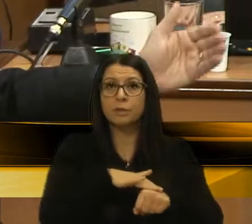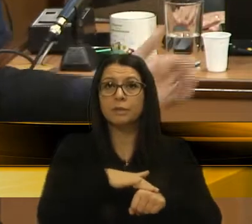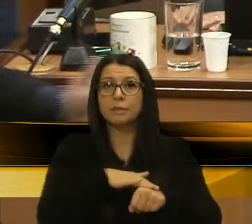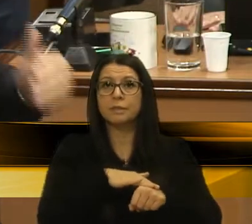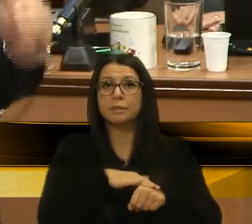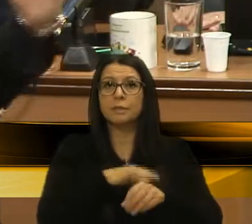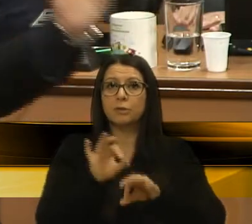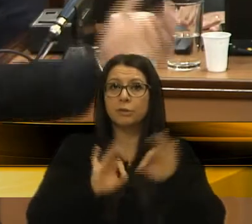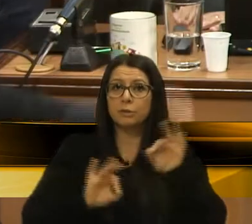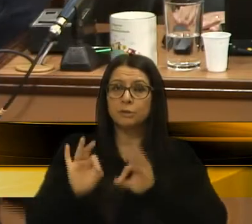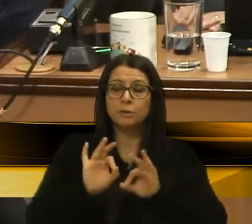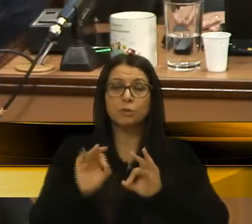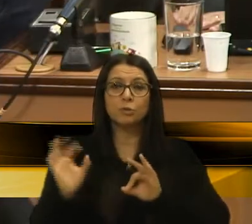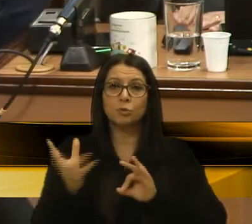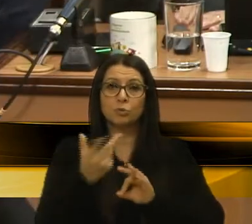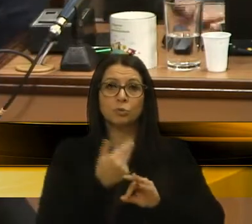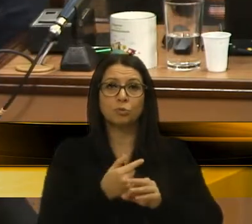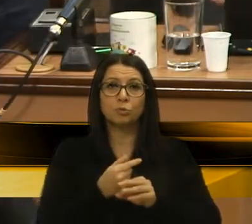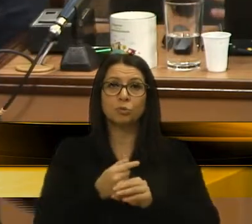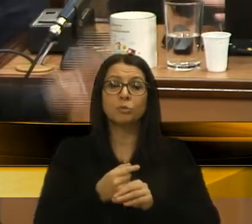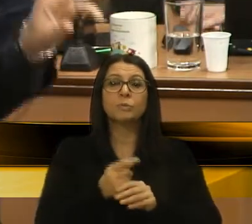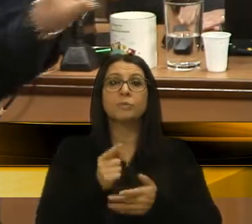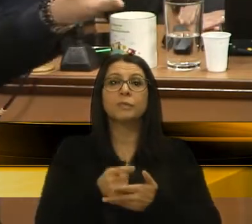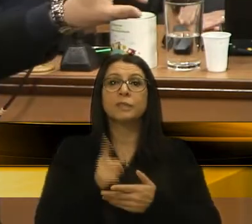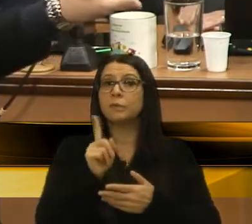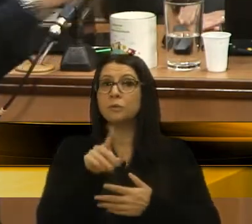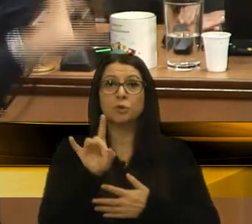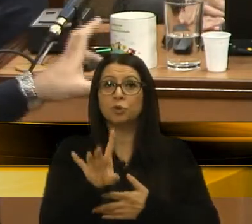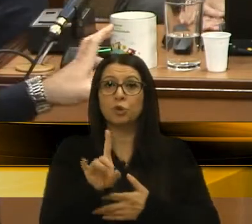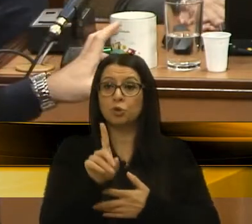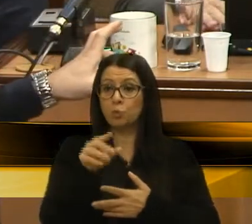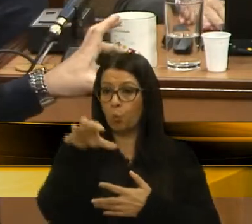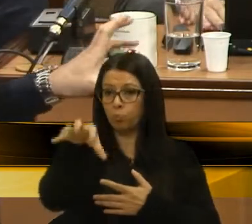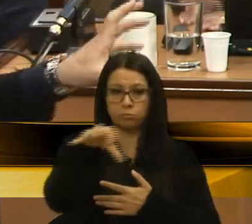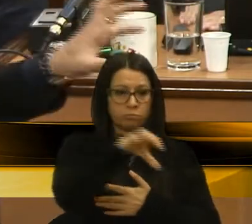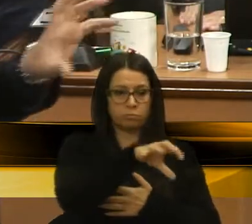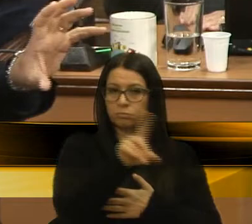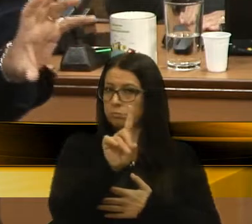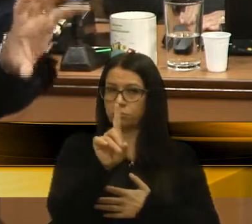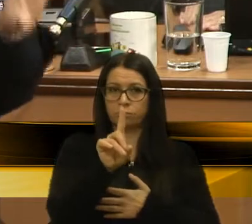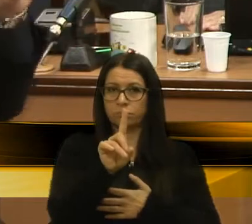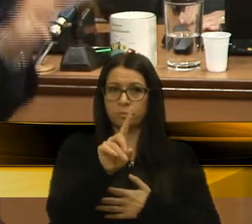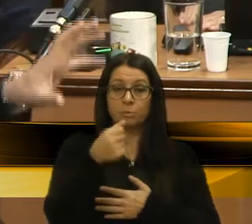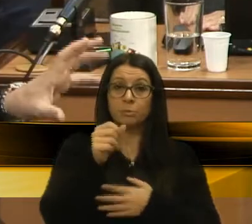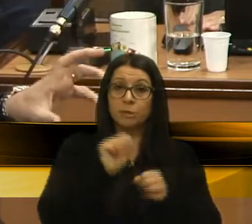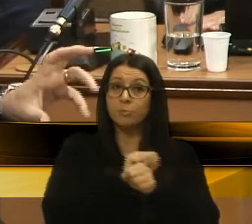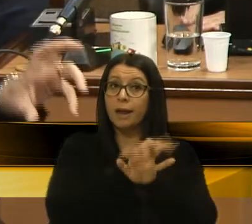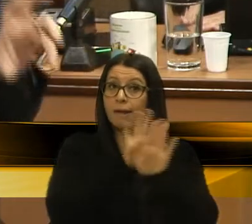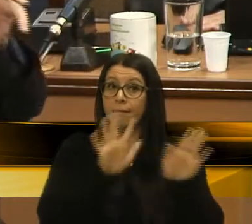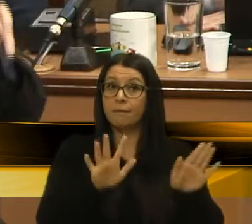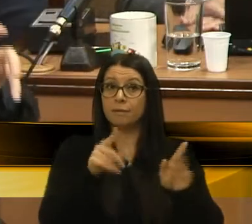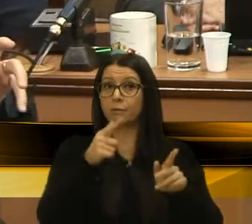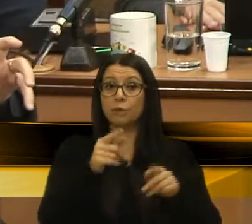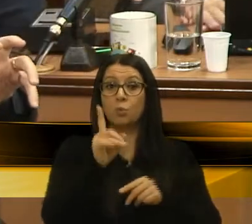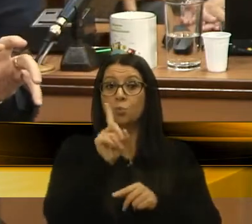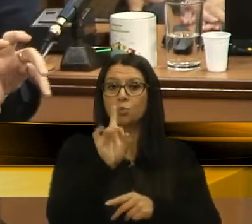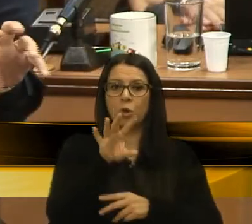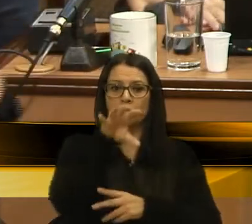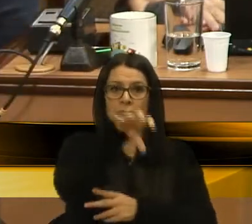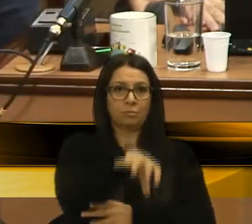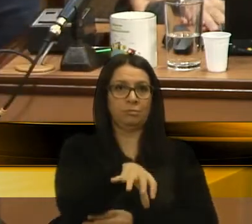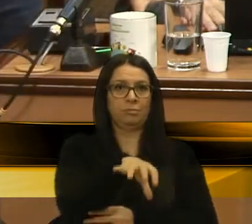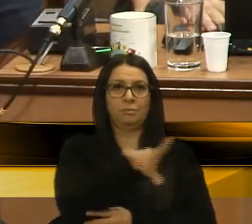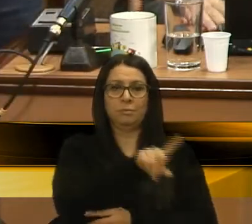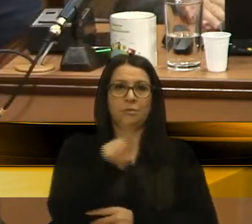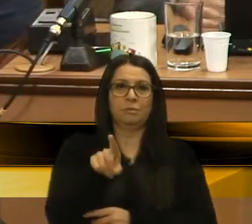poliu, lapidou esse instrumento de planejamento, que não é só de um setor. É isso que nós precisamos deixar bem claro. Não existe um setor que